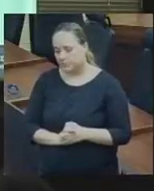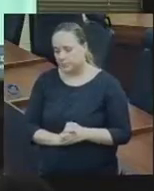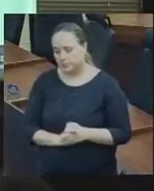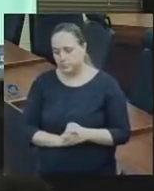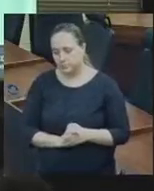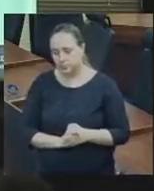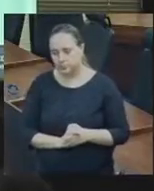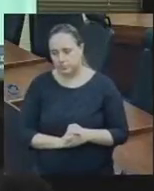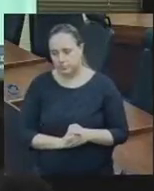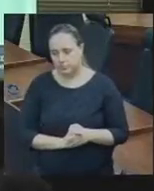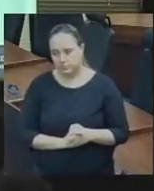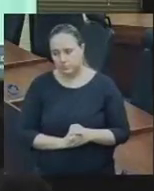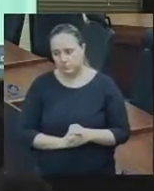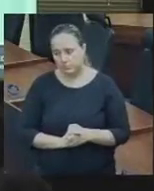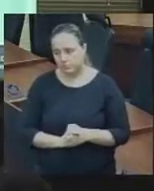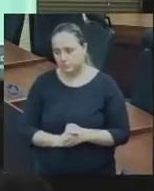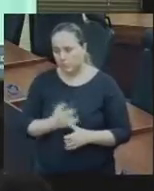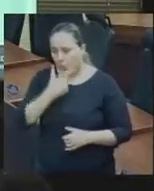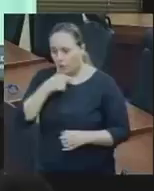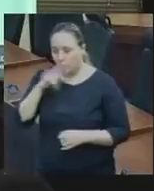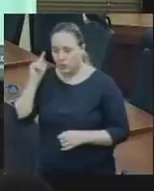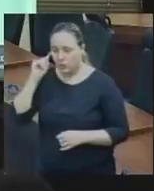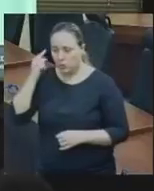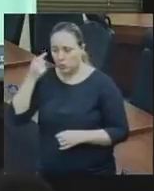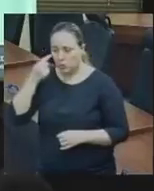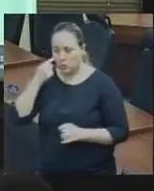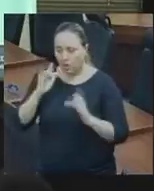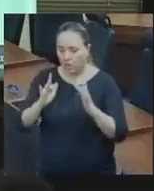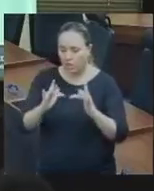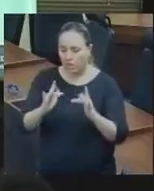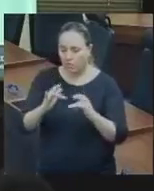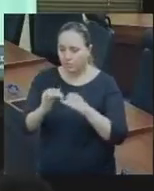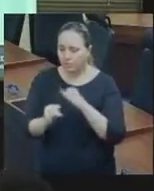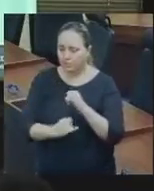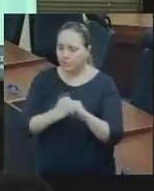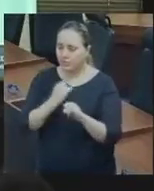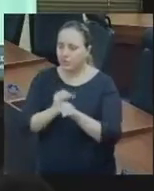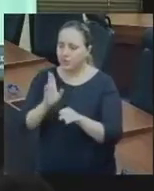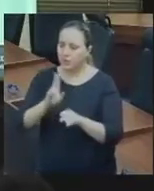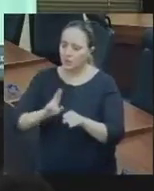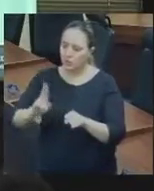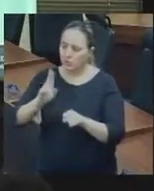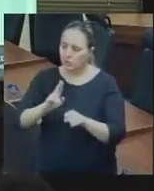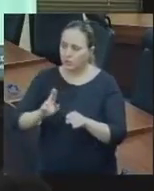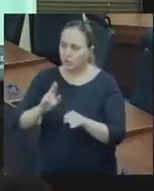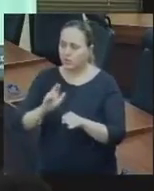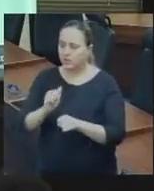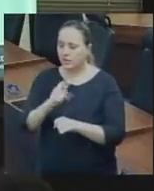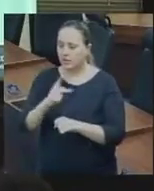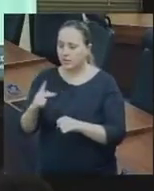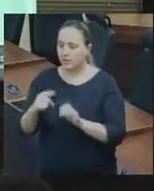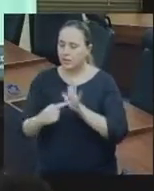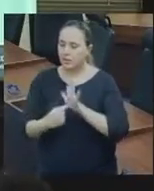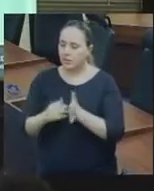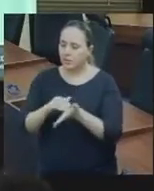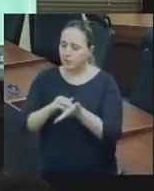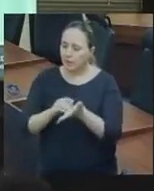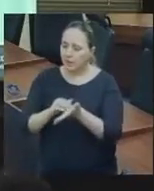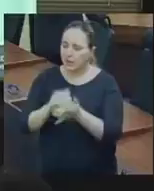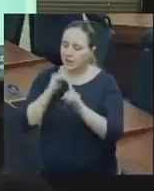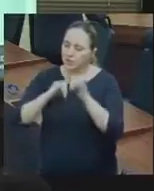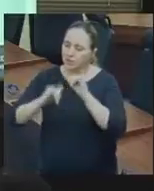um senhor só do surdocego namora pela internet utilizando um dispositivo que mostra em braile as